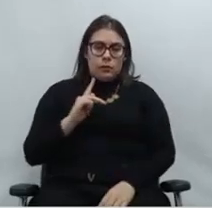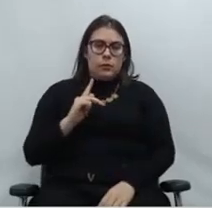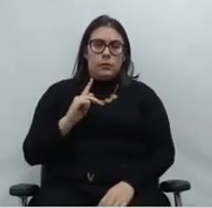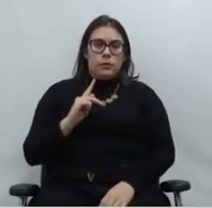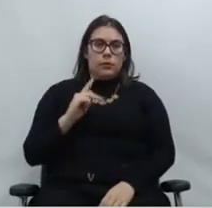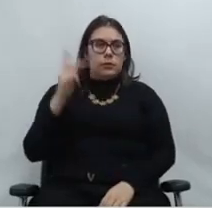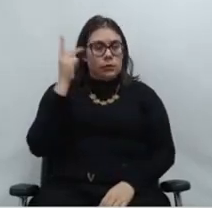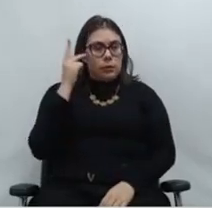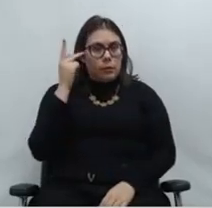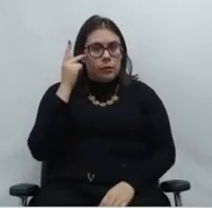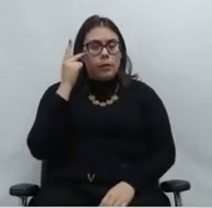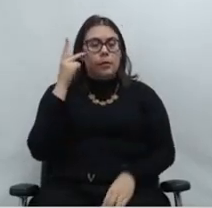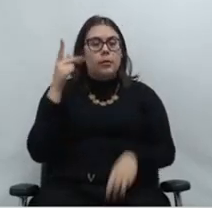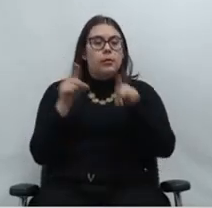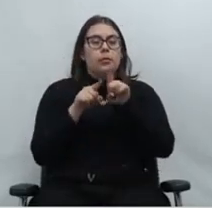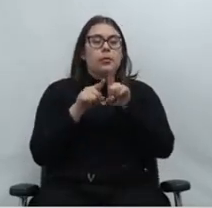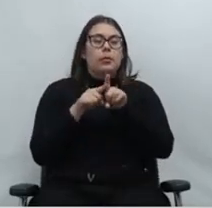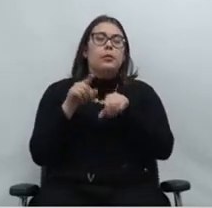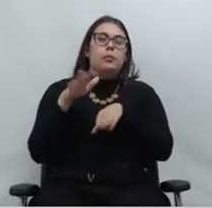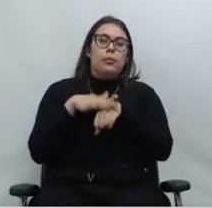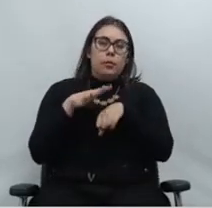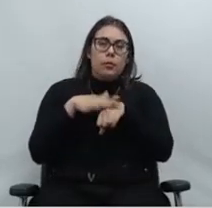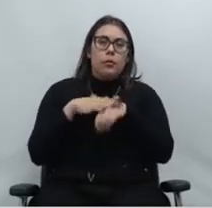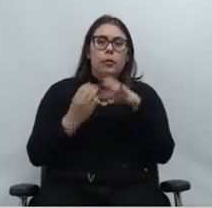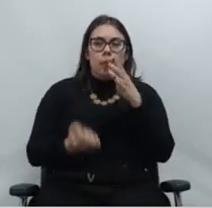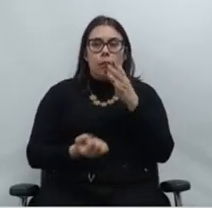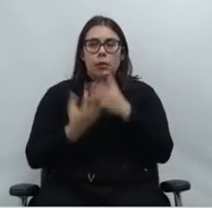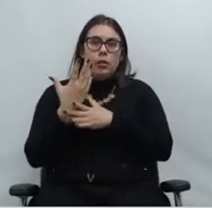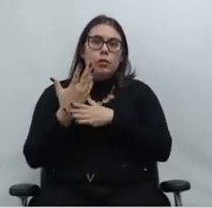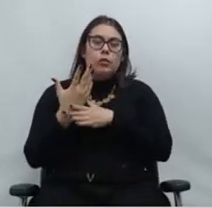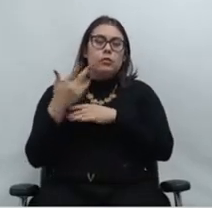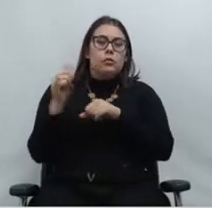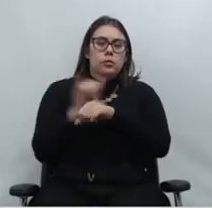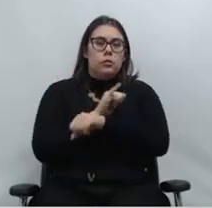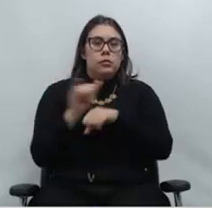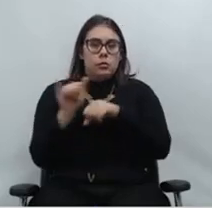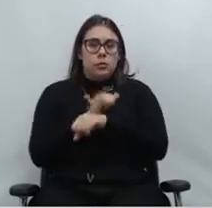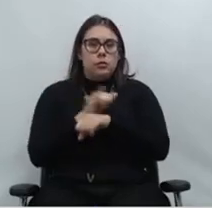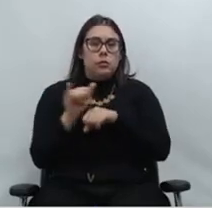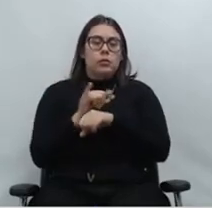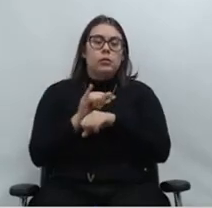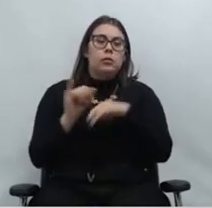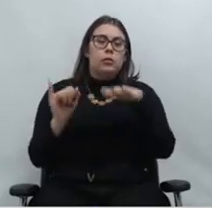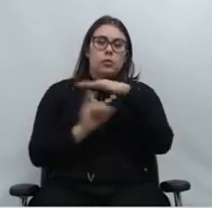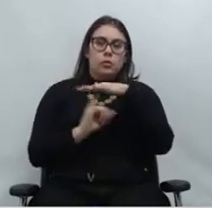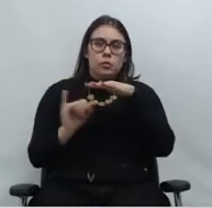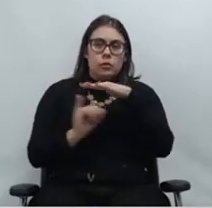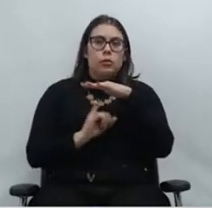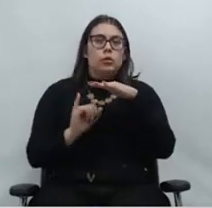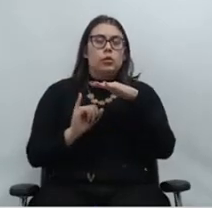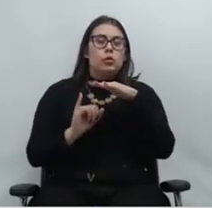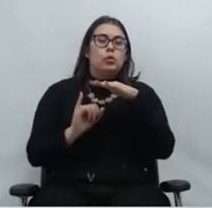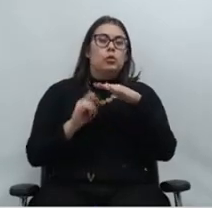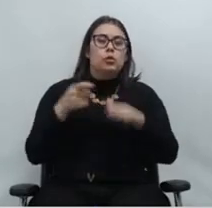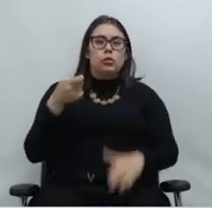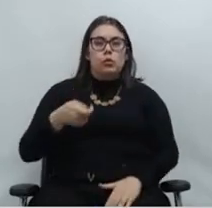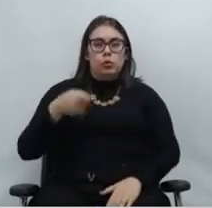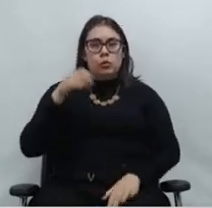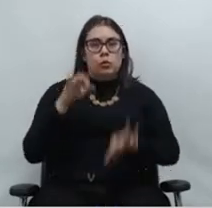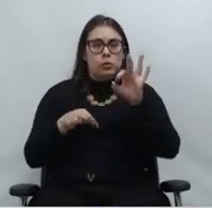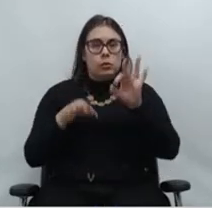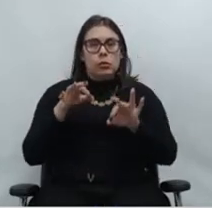Paulo, mas para permitir uma atuação mais criativa e estratégica no cumprimento de suas funções institucionais de orientação jurídica, promoção de direitos